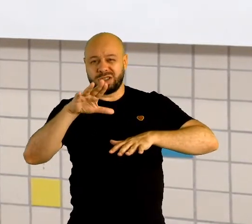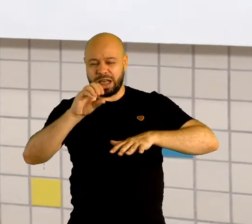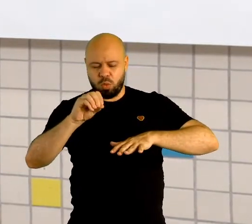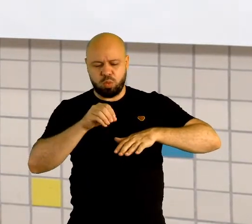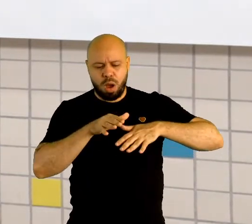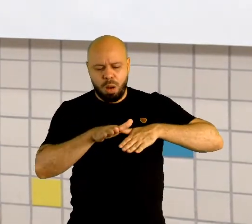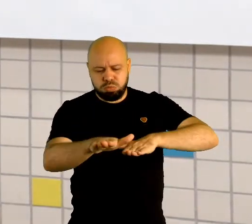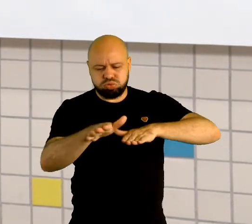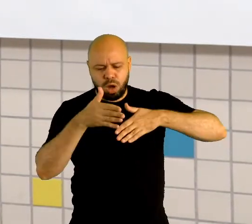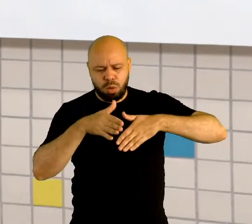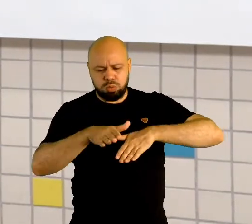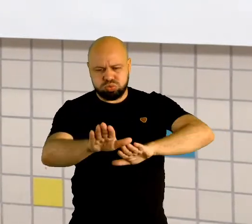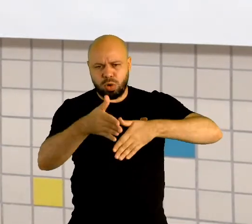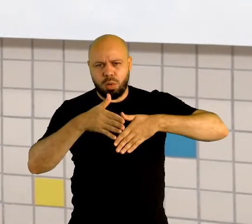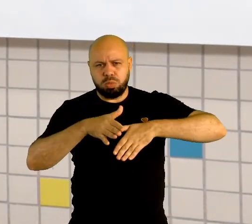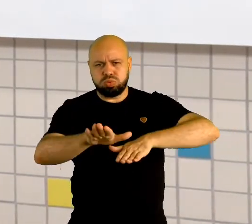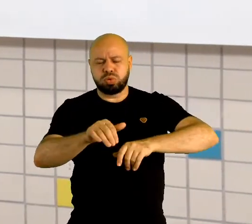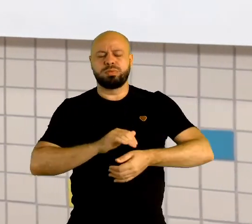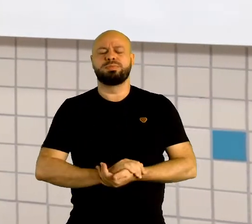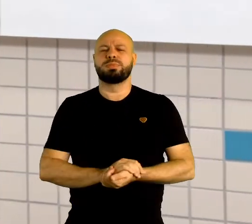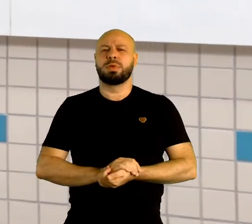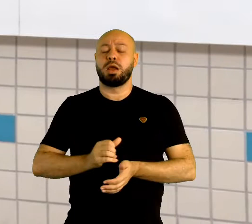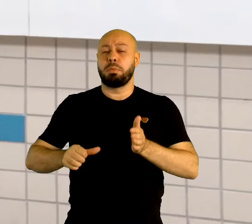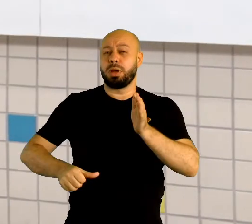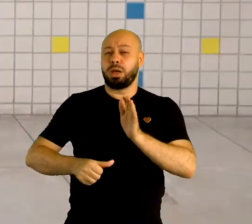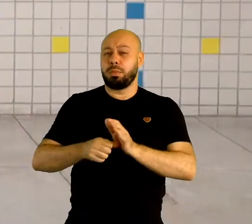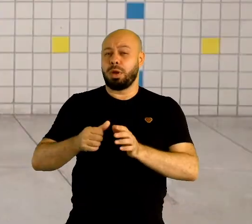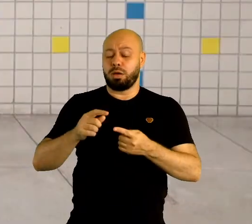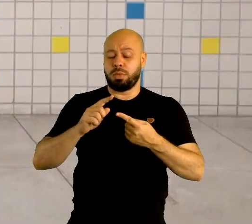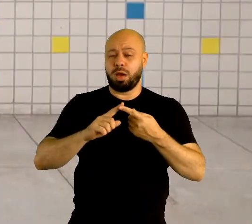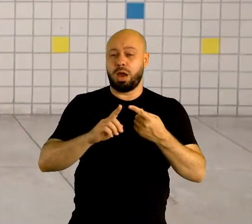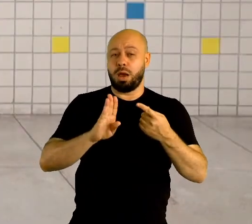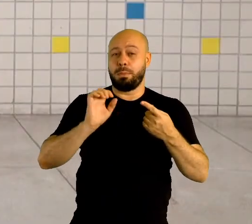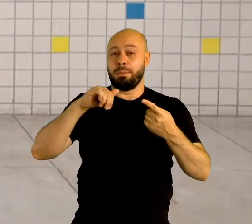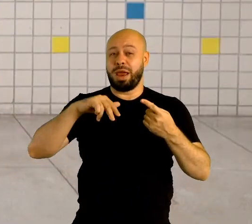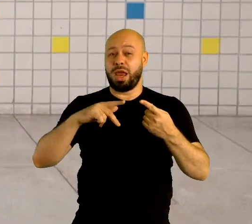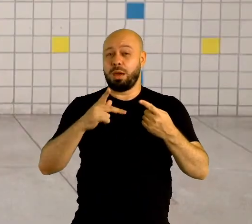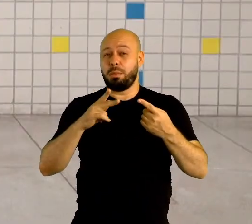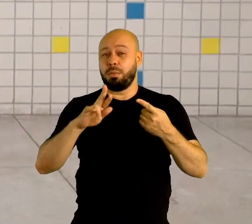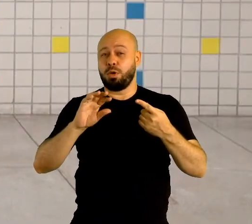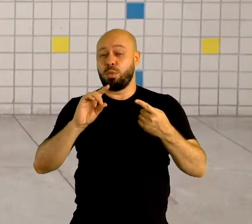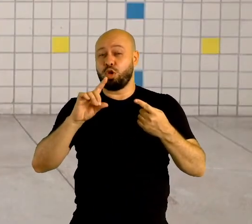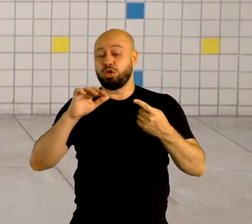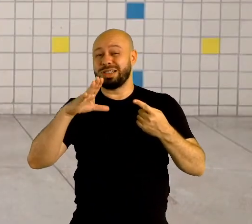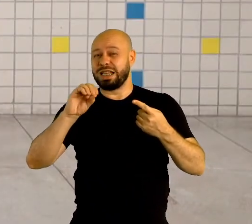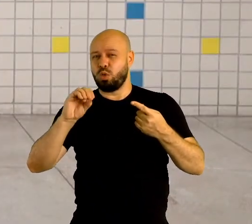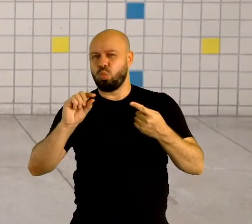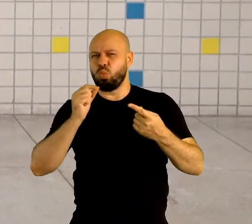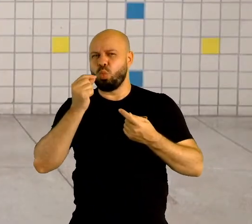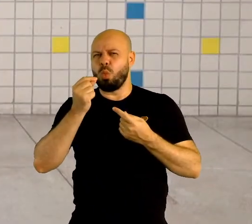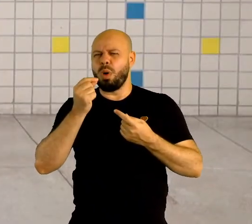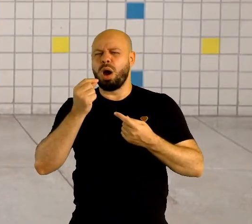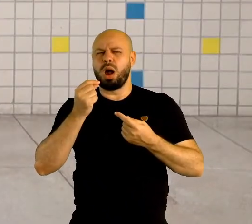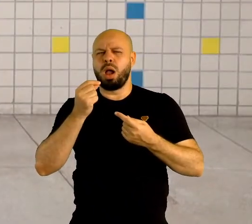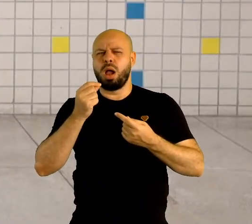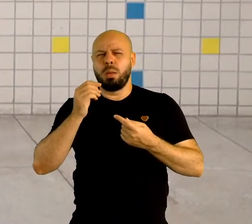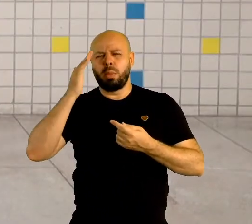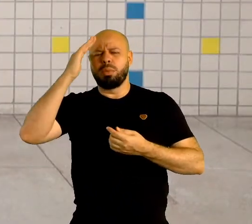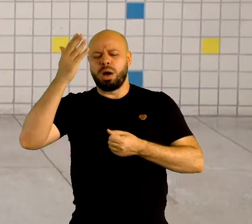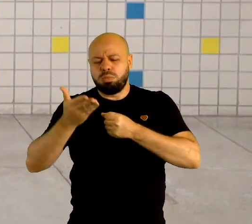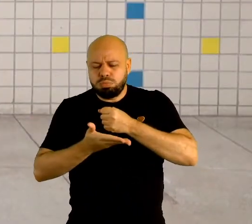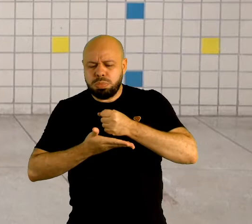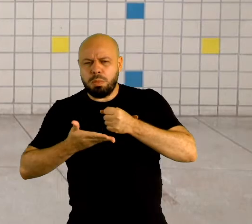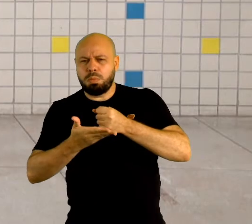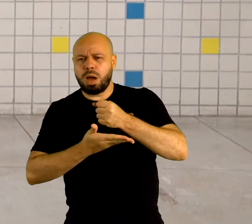vocês conhecerem são as indústrias de bens de produção, que é conhecida como a indústria de base. Nessa